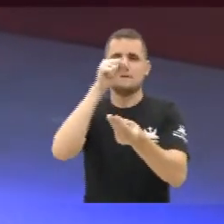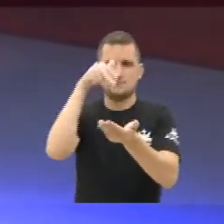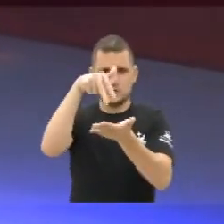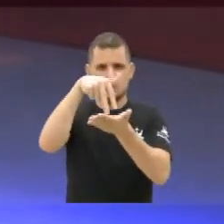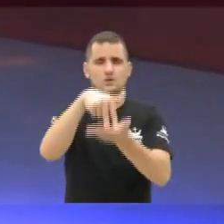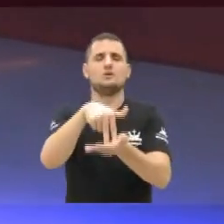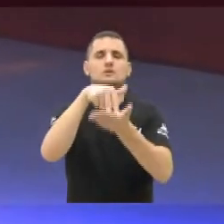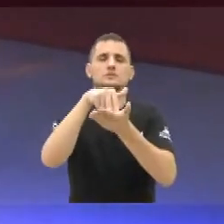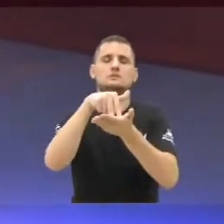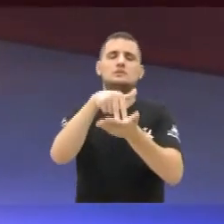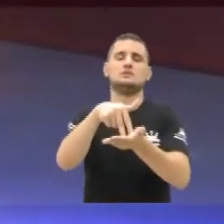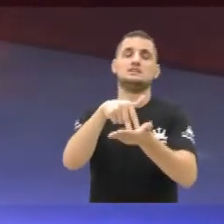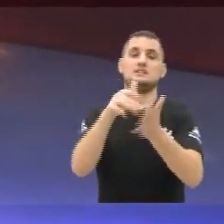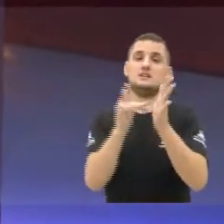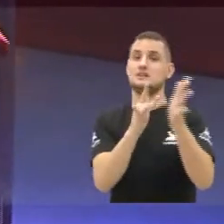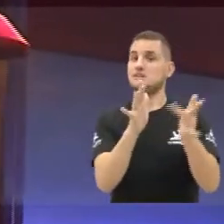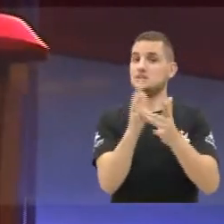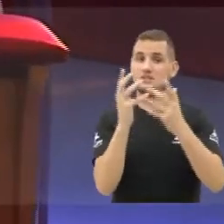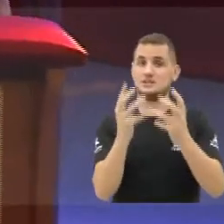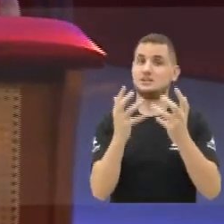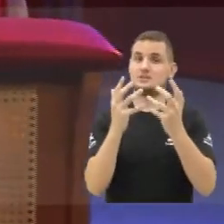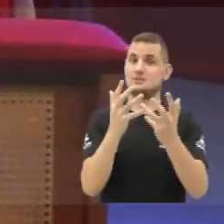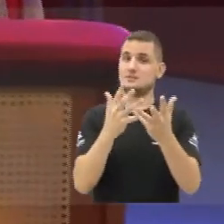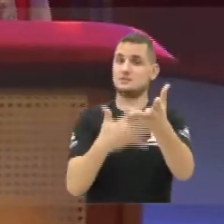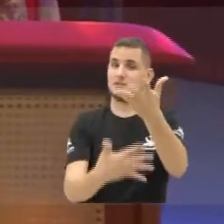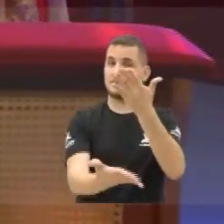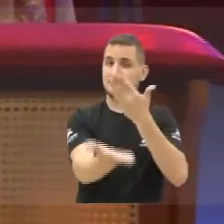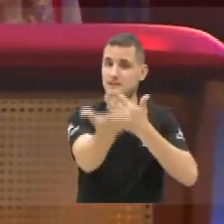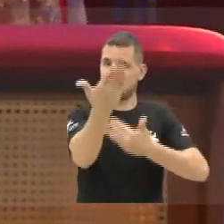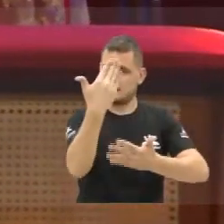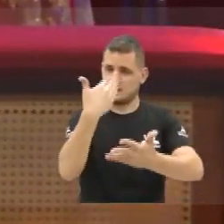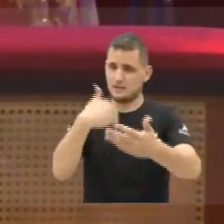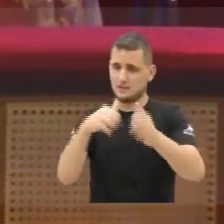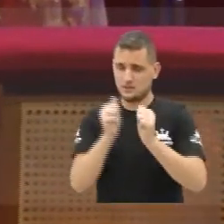restituirei tuas forças e te